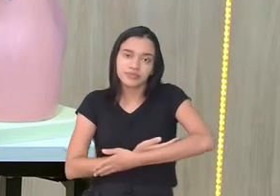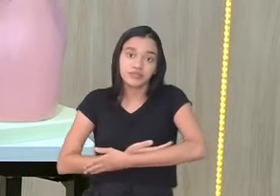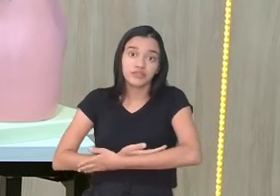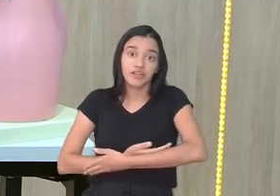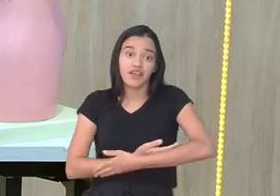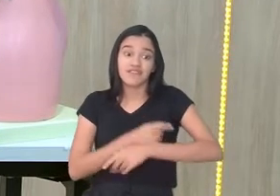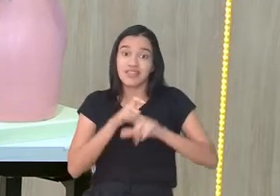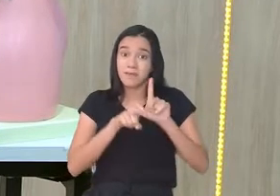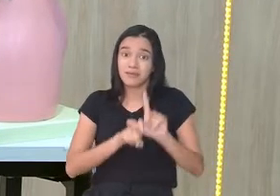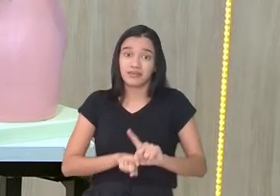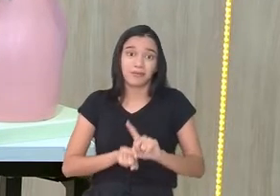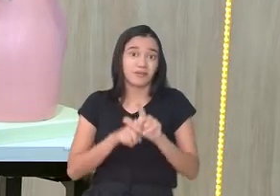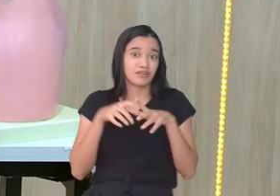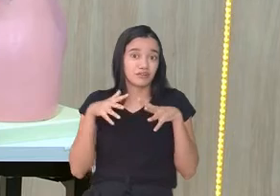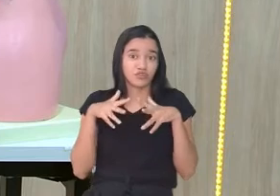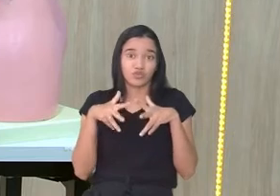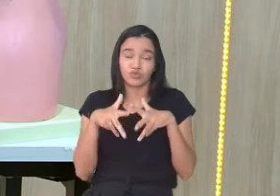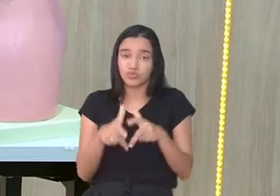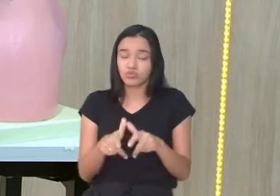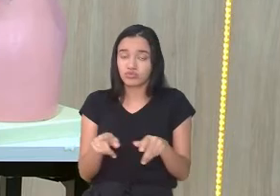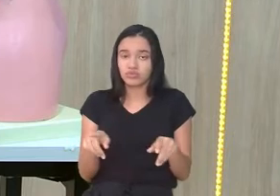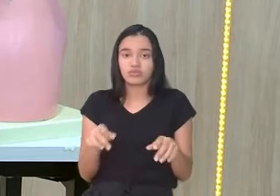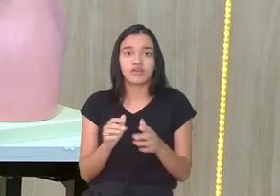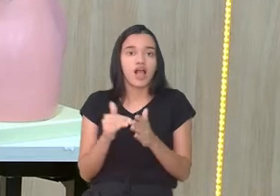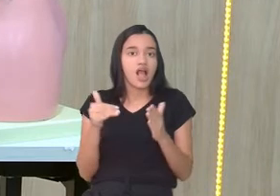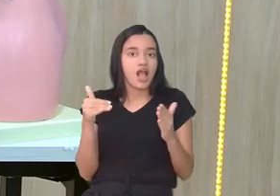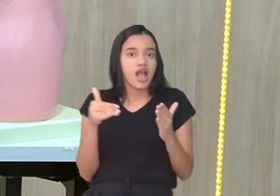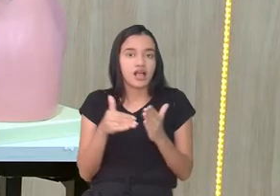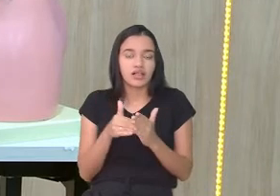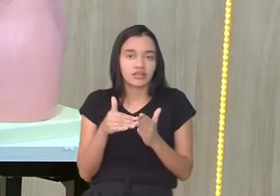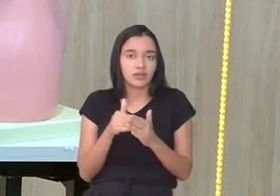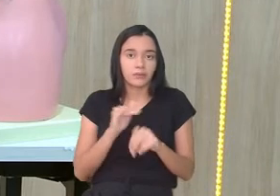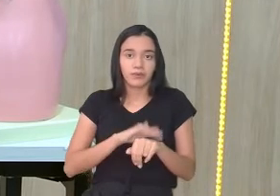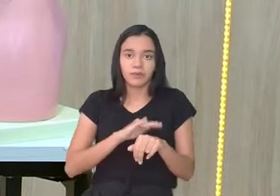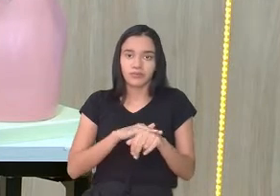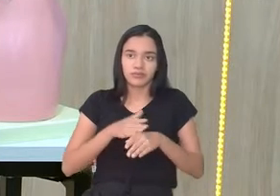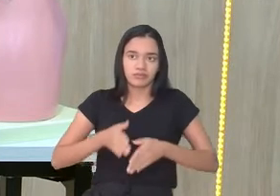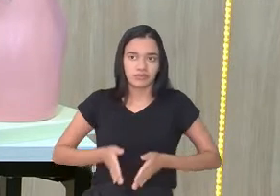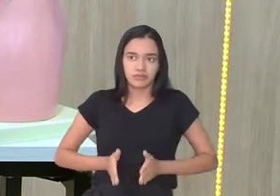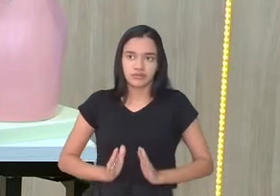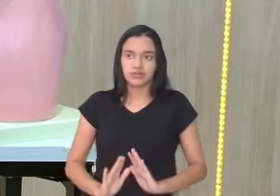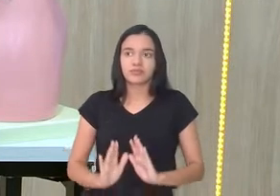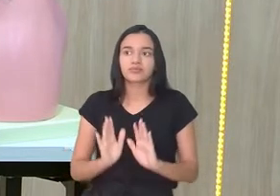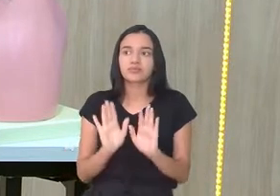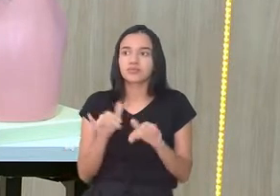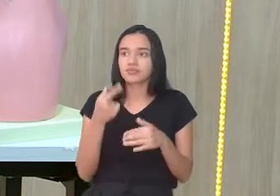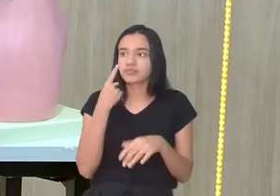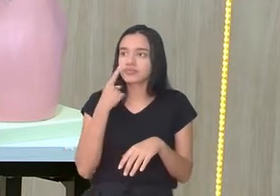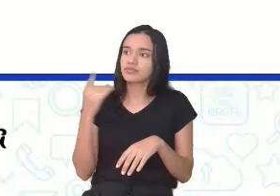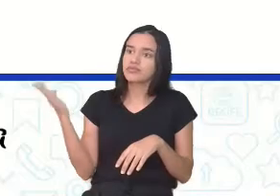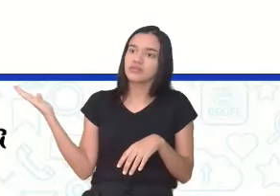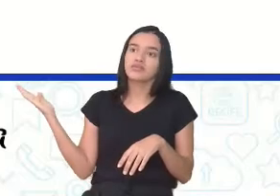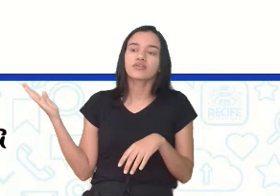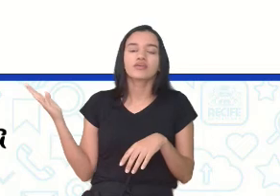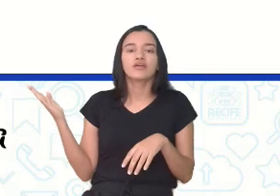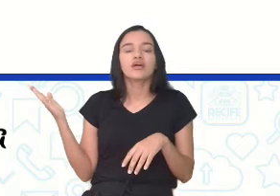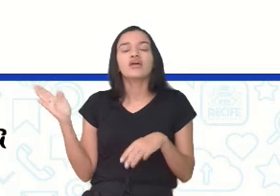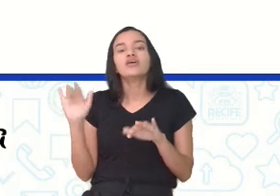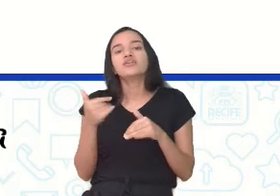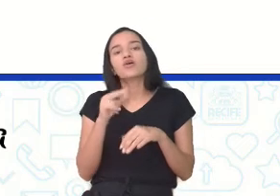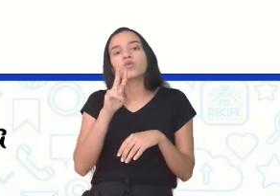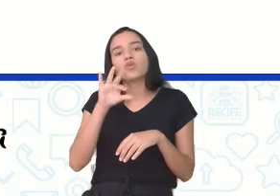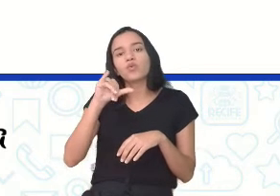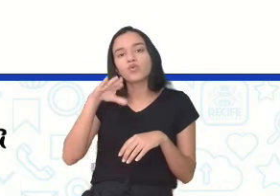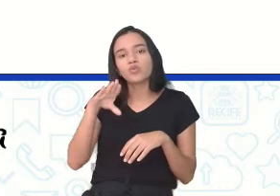dela para tudo naquele momento, até chegar ao momento do parto. E aí o útero, gente, ele é possível